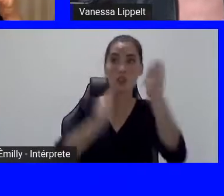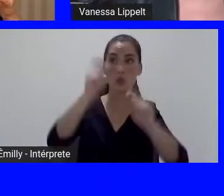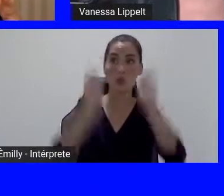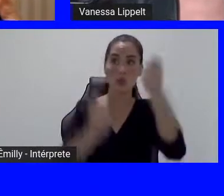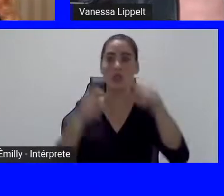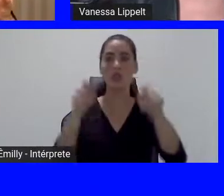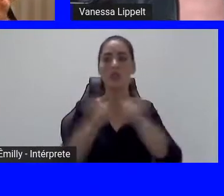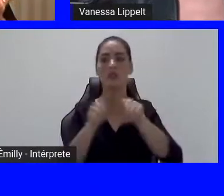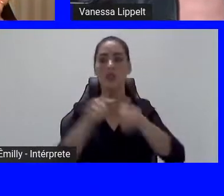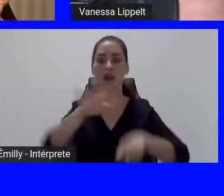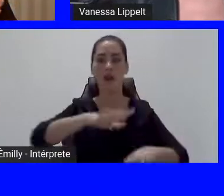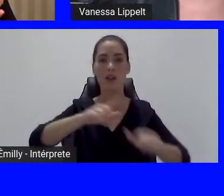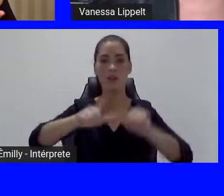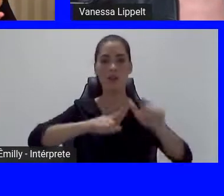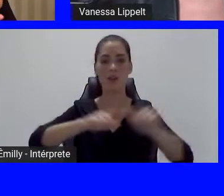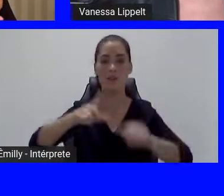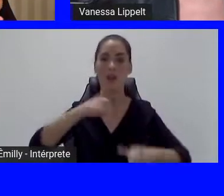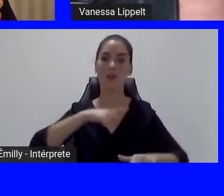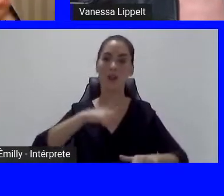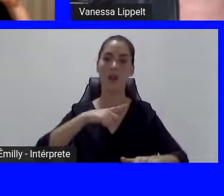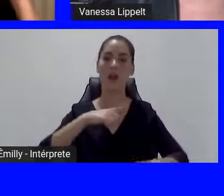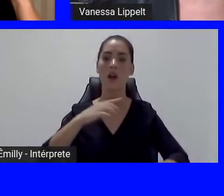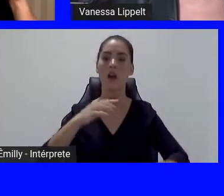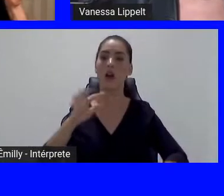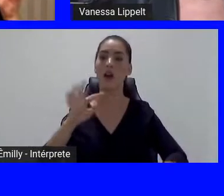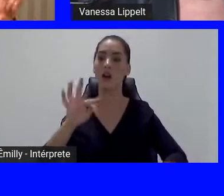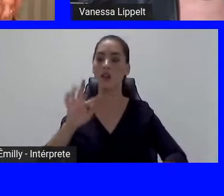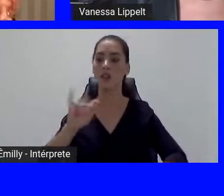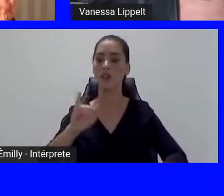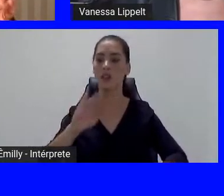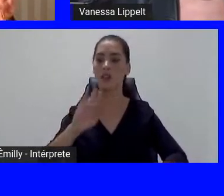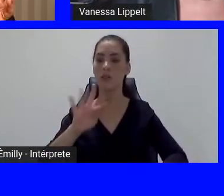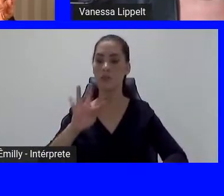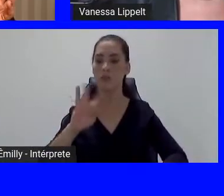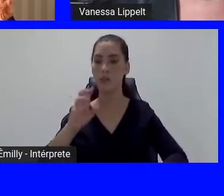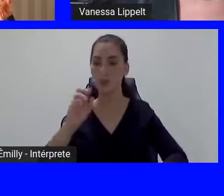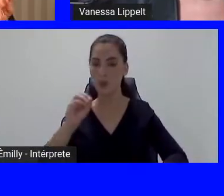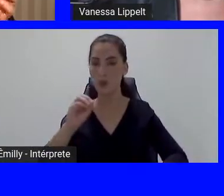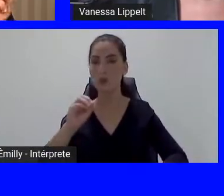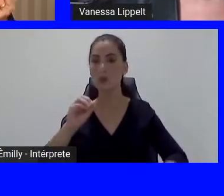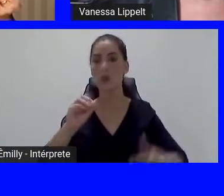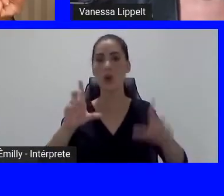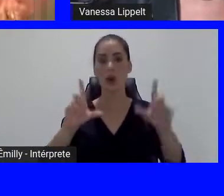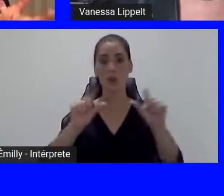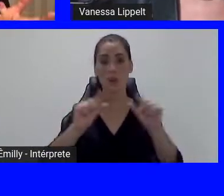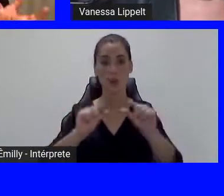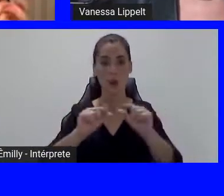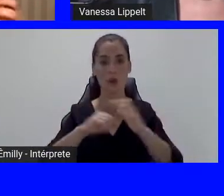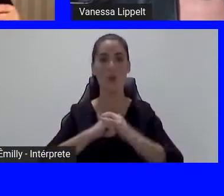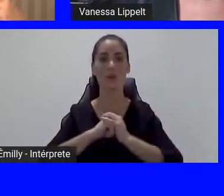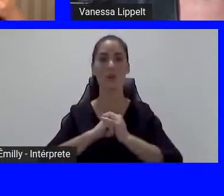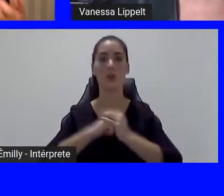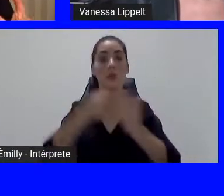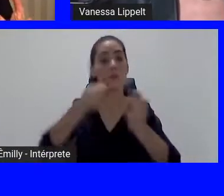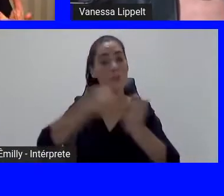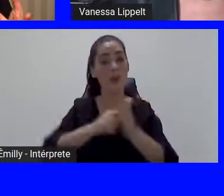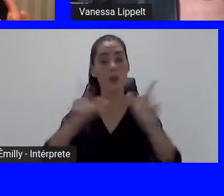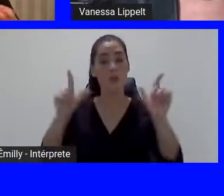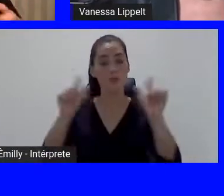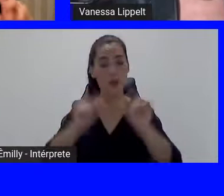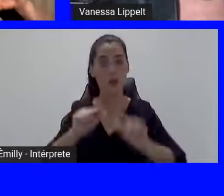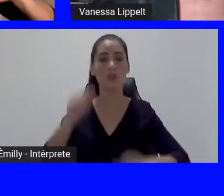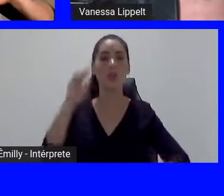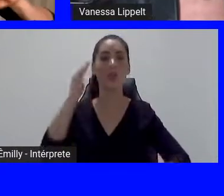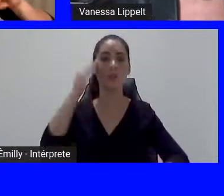uma tributação mais simplificada, transparente, acabe pagando menos, tendo menos custo para entender a